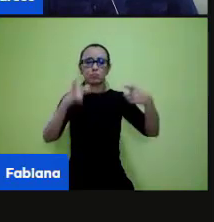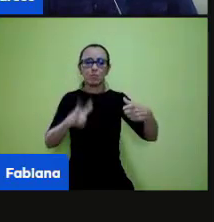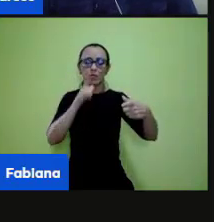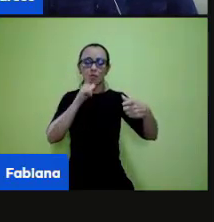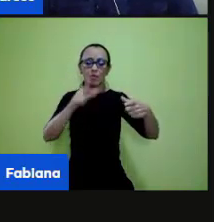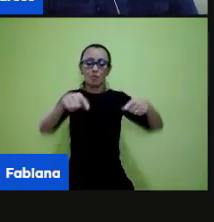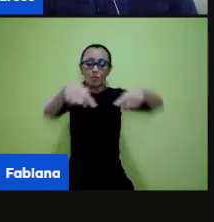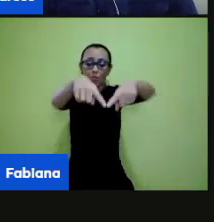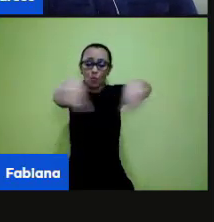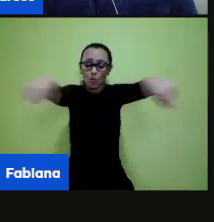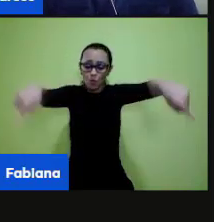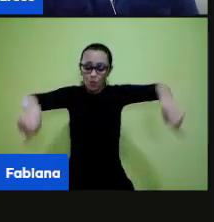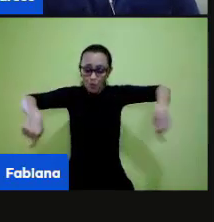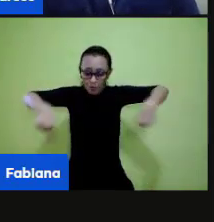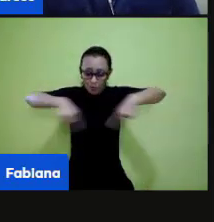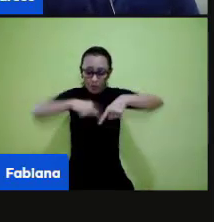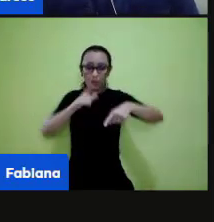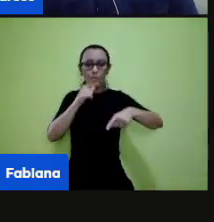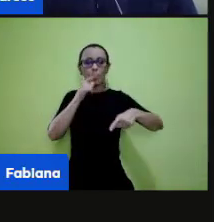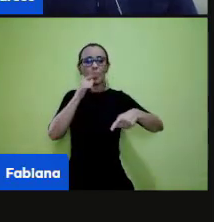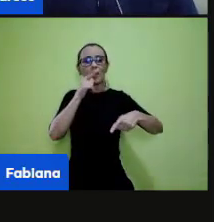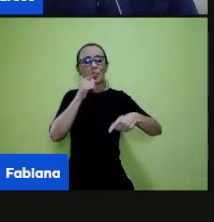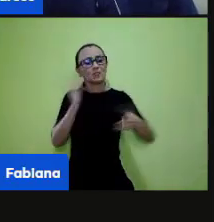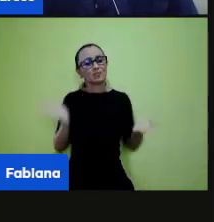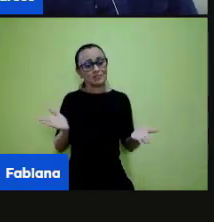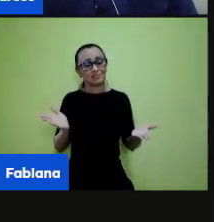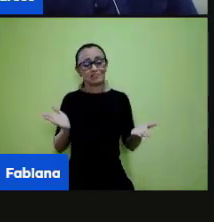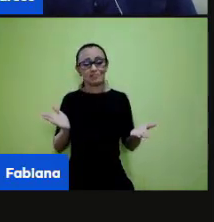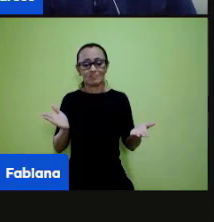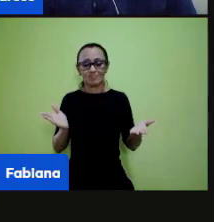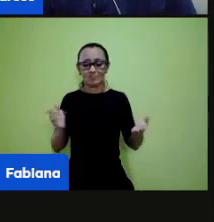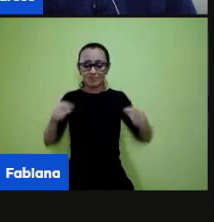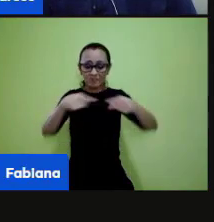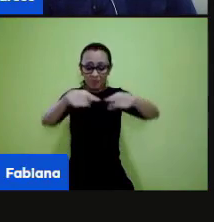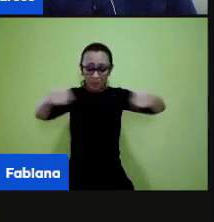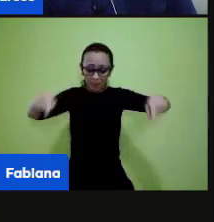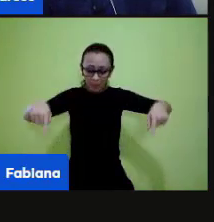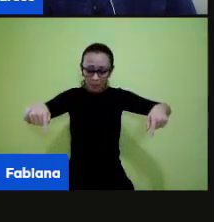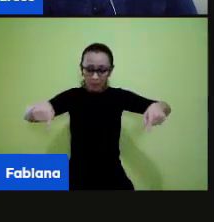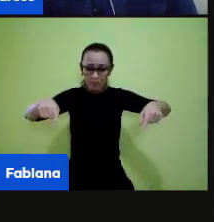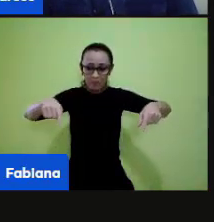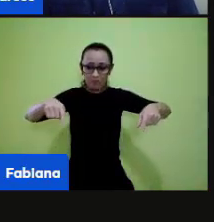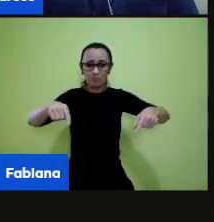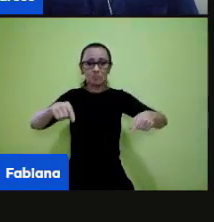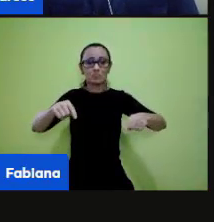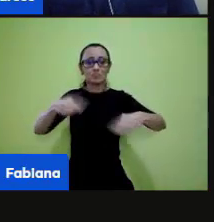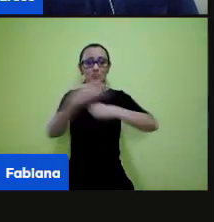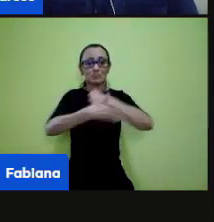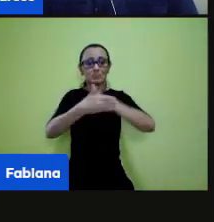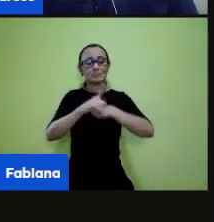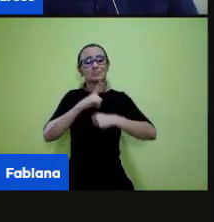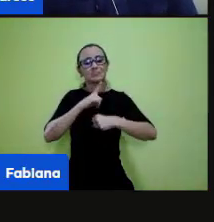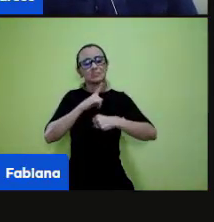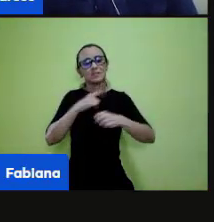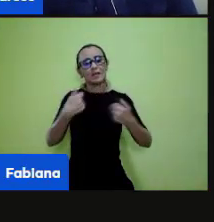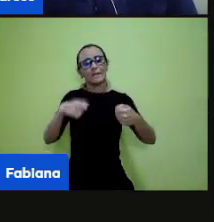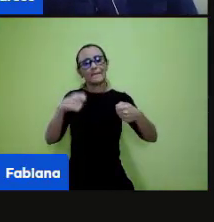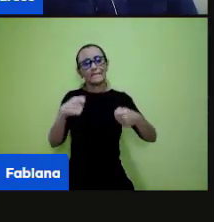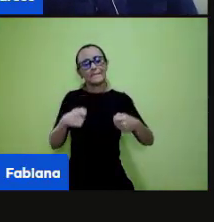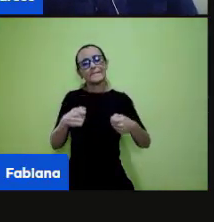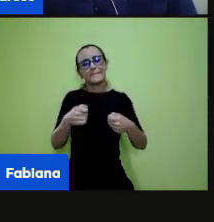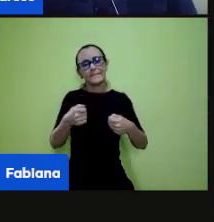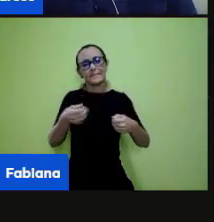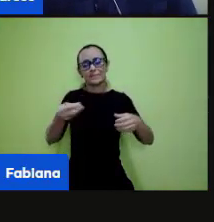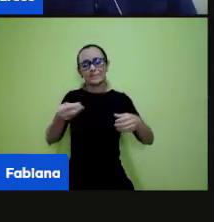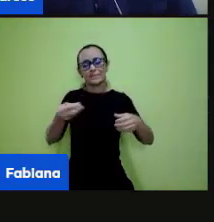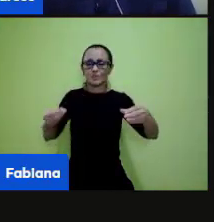tratamento. Muitas das vezes uma caixa d'água destampada que está com foco. Essa caixa d'água vai ter que ser feito tratamento focal para eliminação